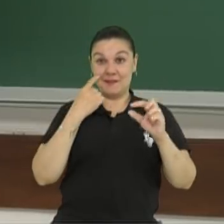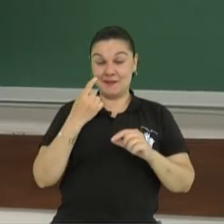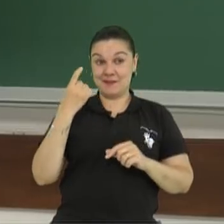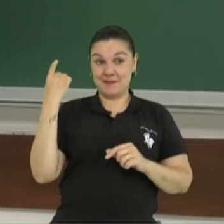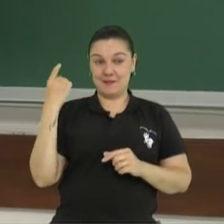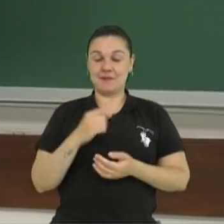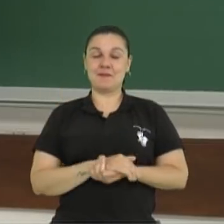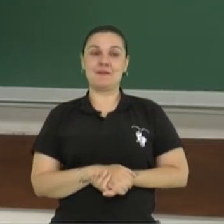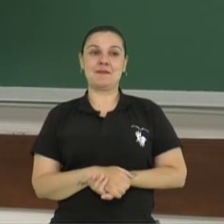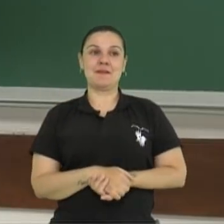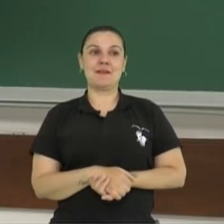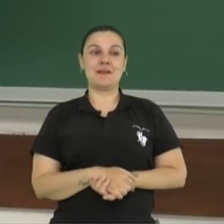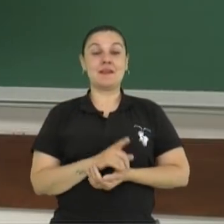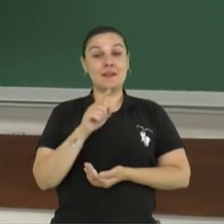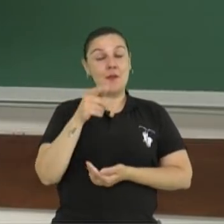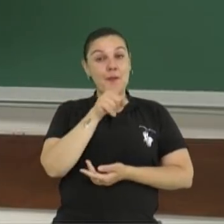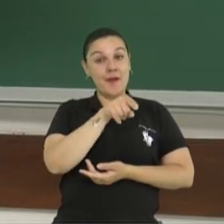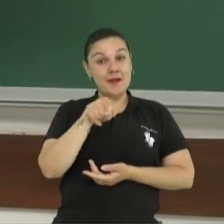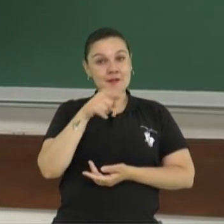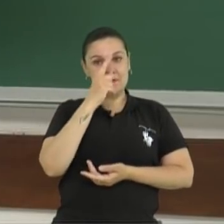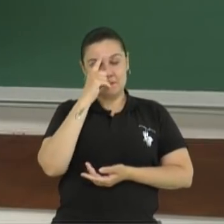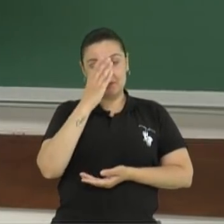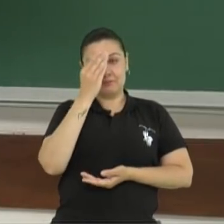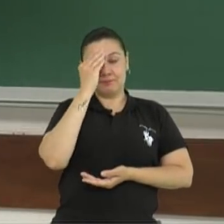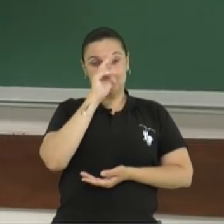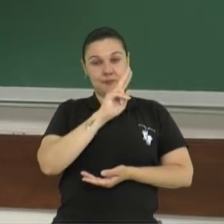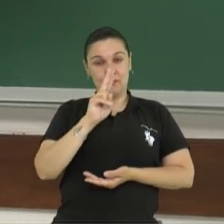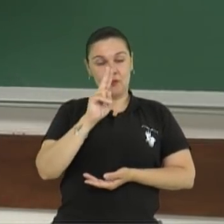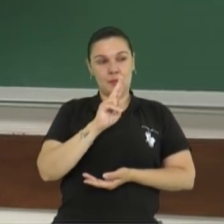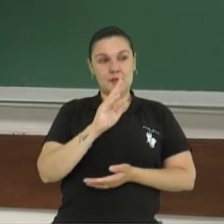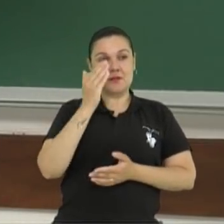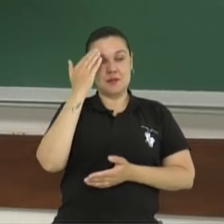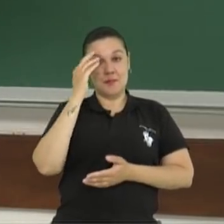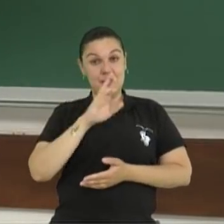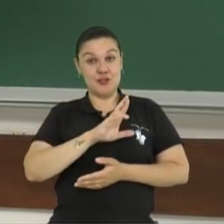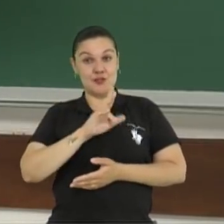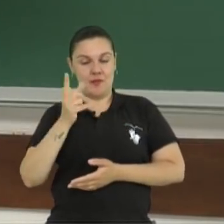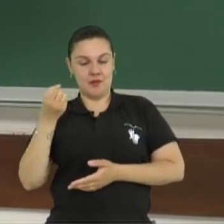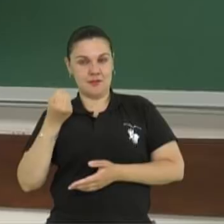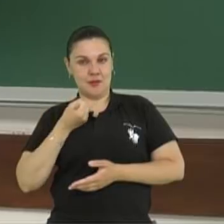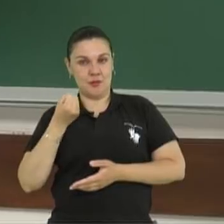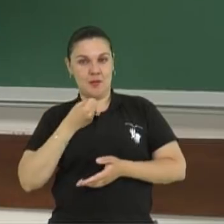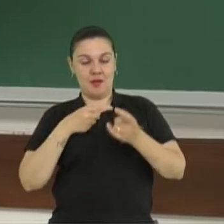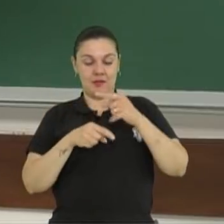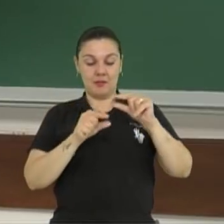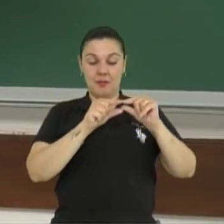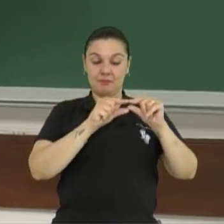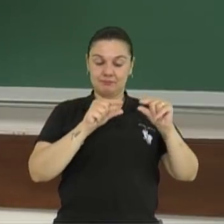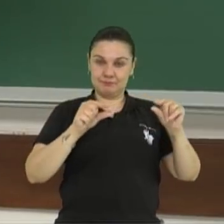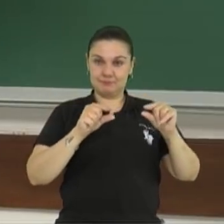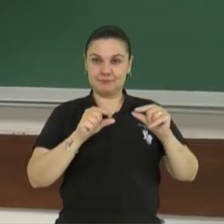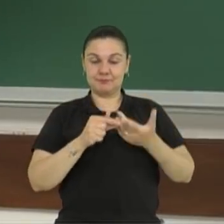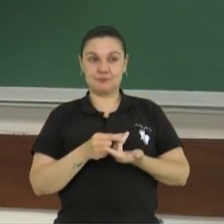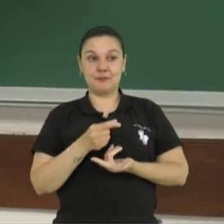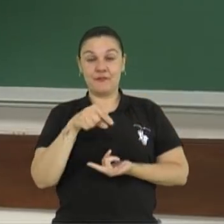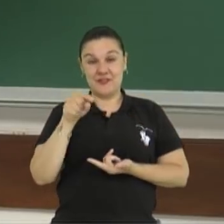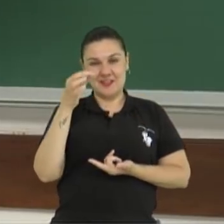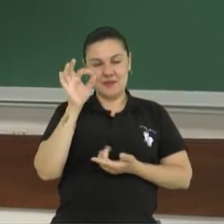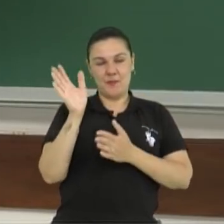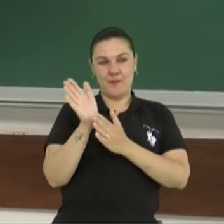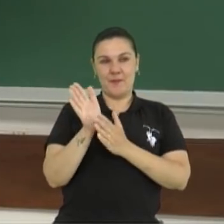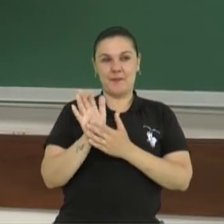gráficos, ok? Então, é isso que vocês têm que prestar atenção, saber diferenciar a numérica da gráfica. Para quem